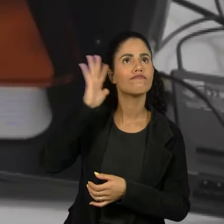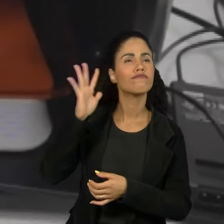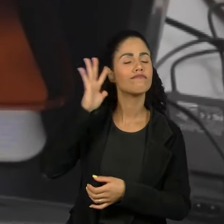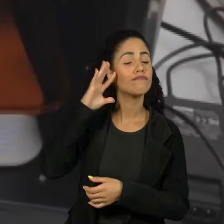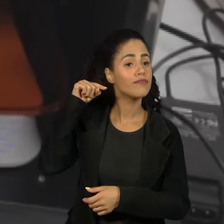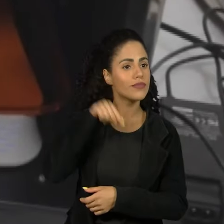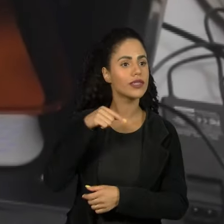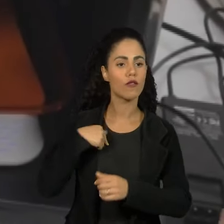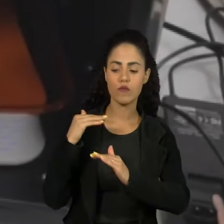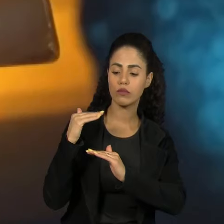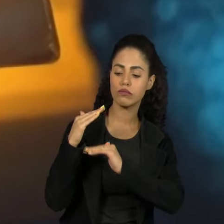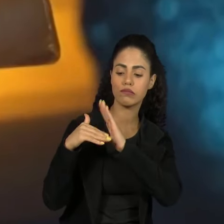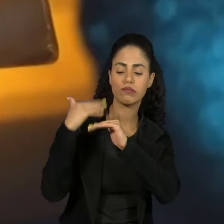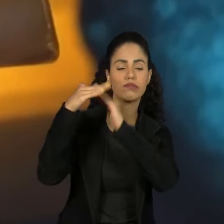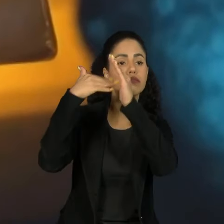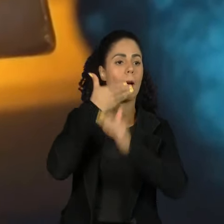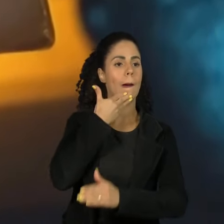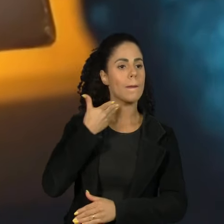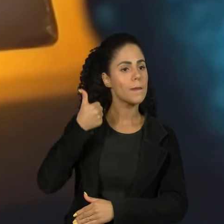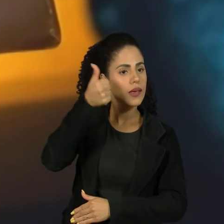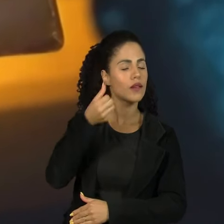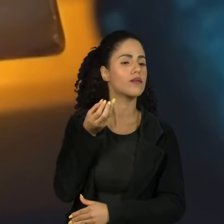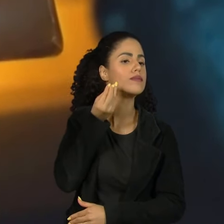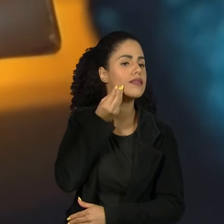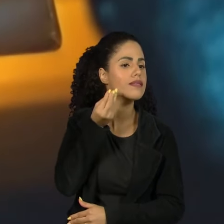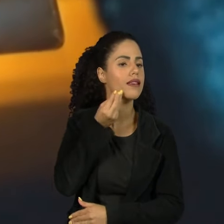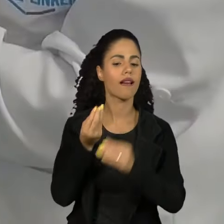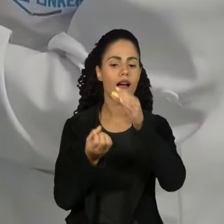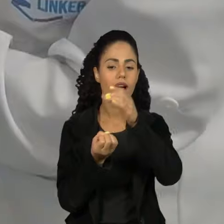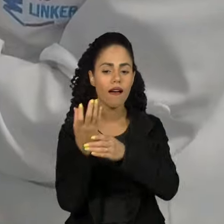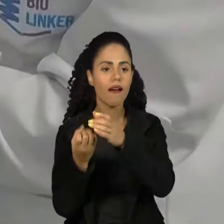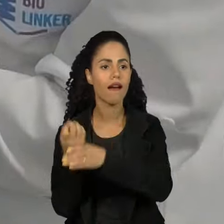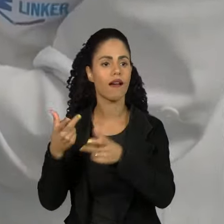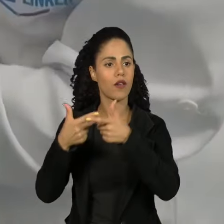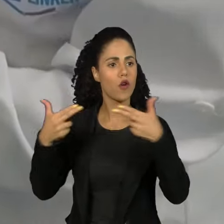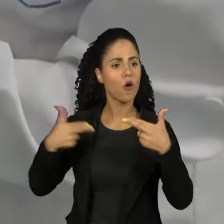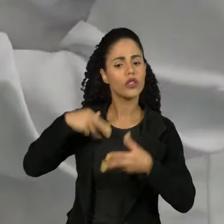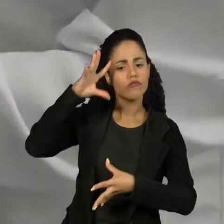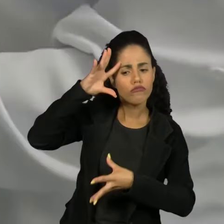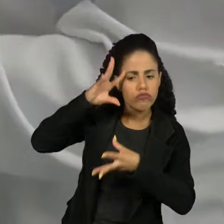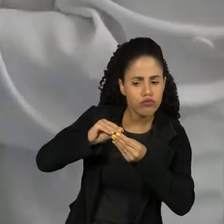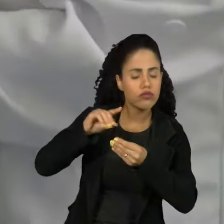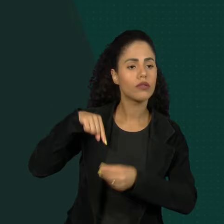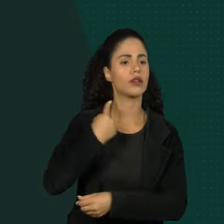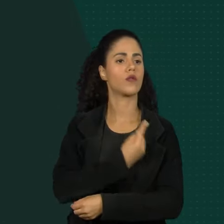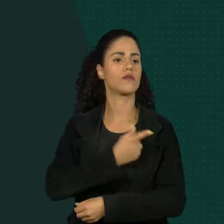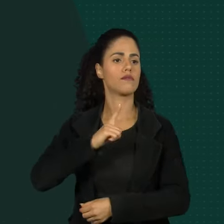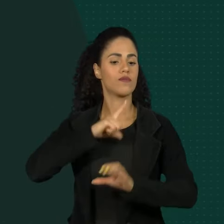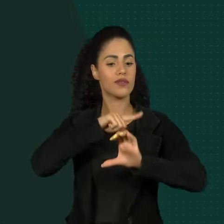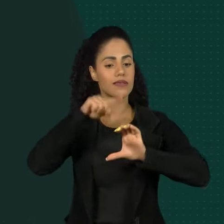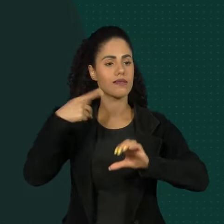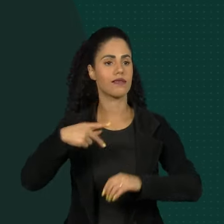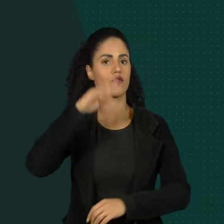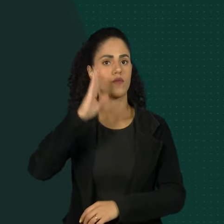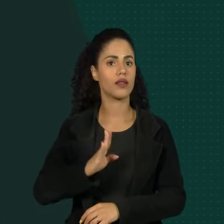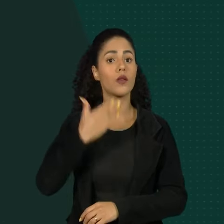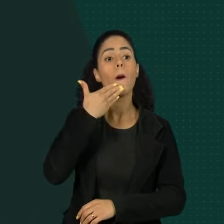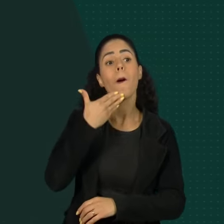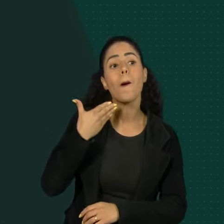só crescer, colocar a marca, criar essa cultura de entendimento que a gente pode, porque a gente tem os